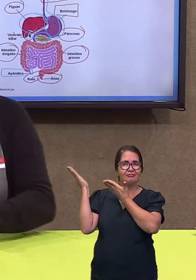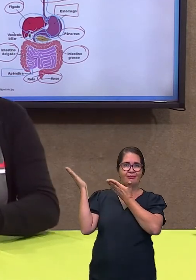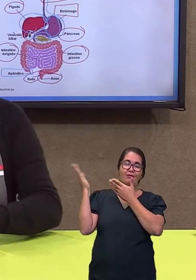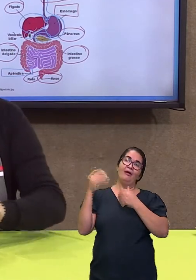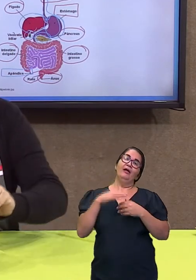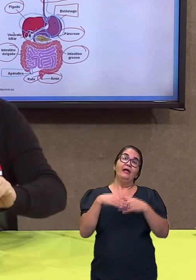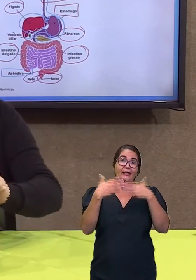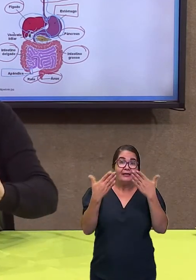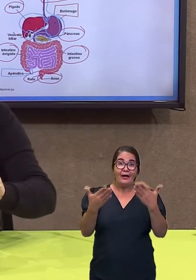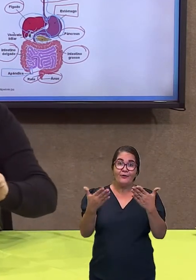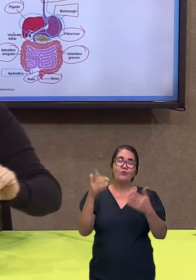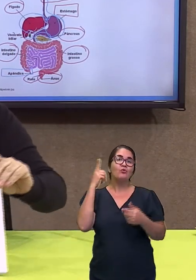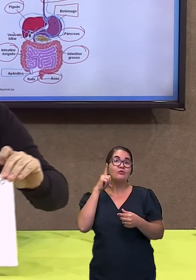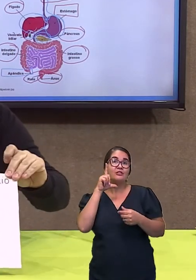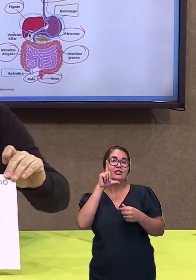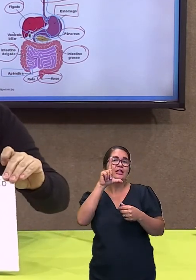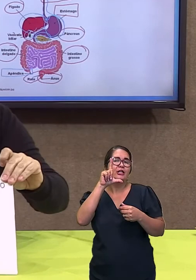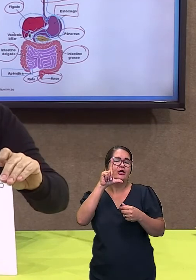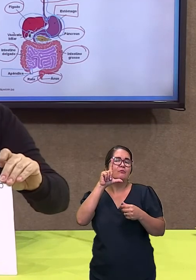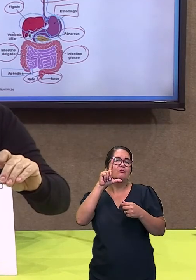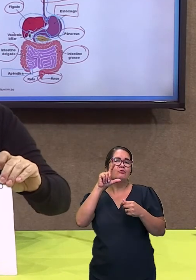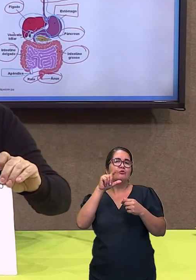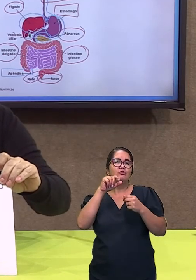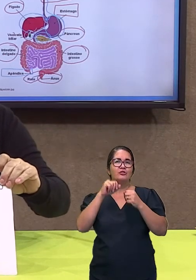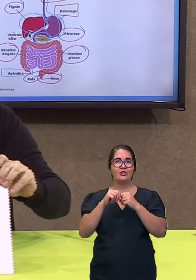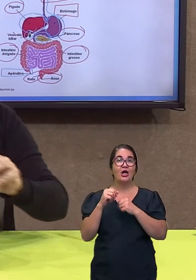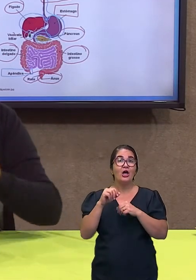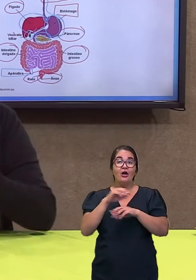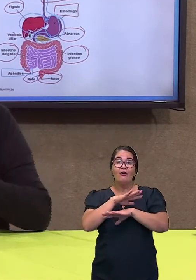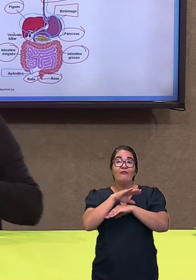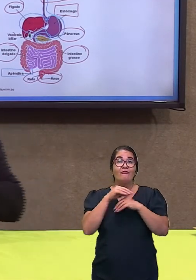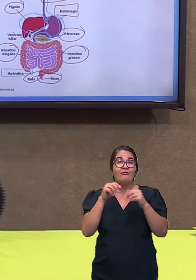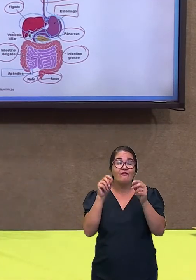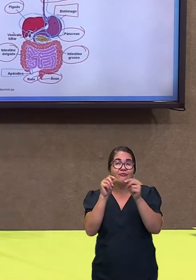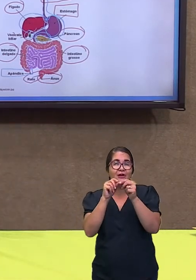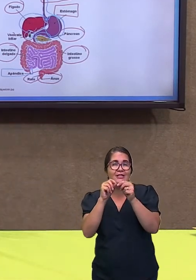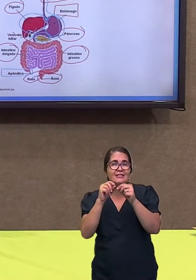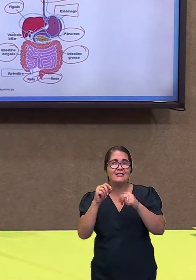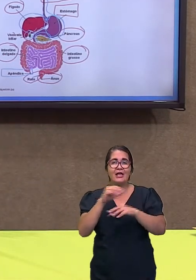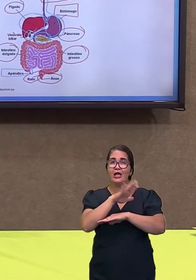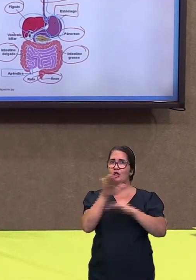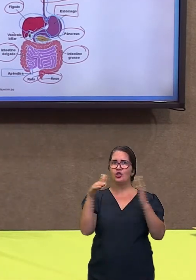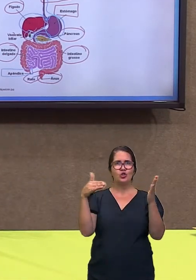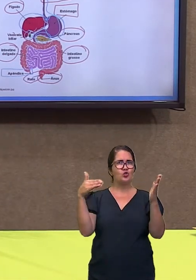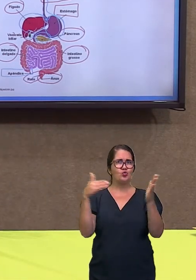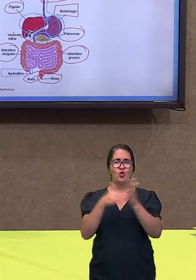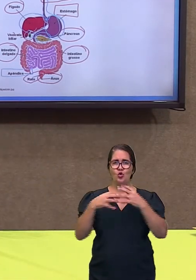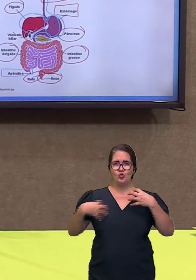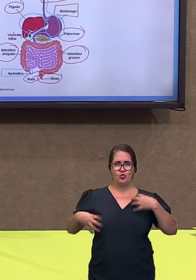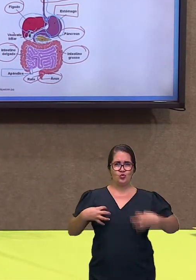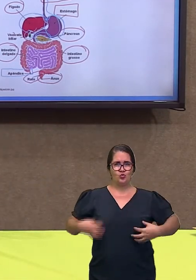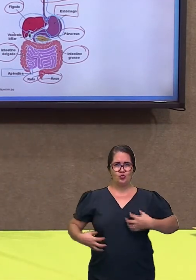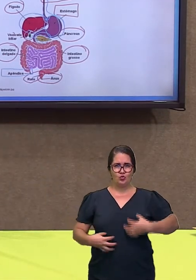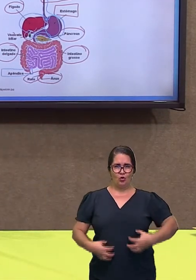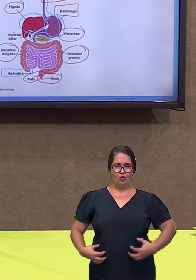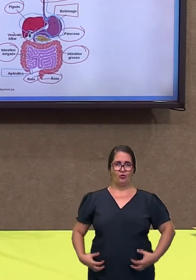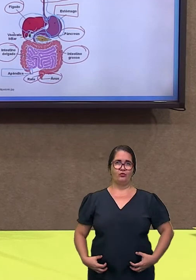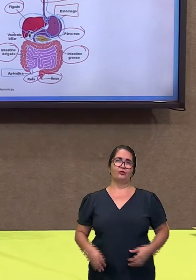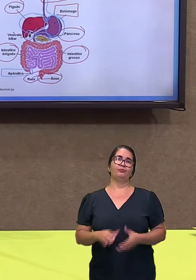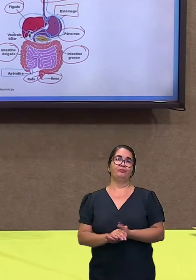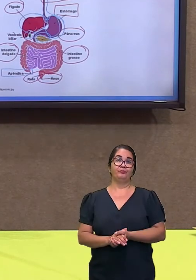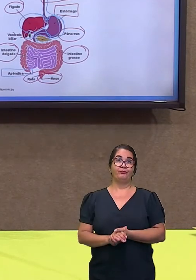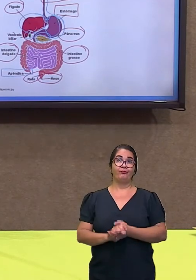Bom, conseguimos fazer tudo? Agora a gente vai nomear. O que vocês vão fazer? Vocês vão pegar uma caneta,